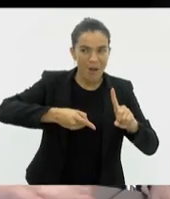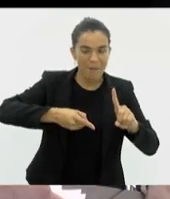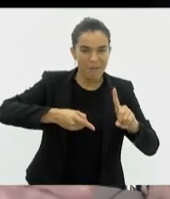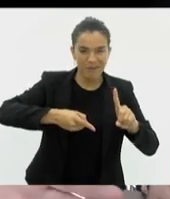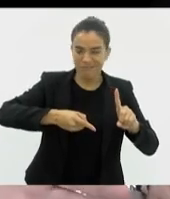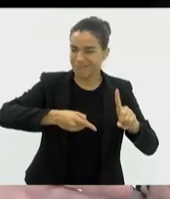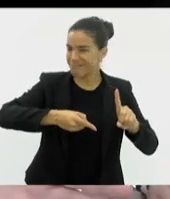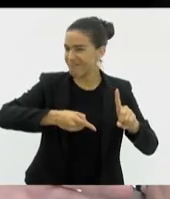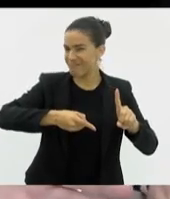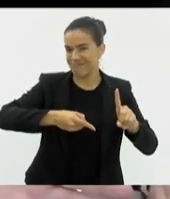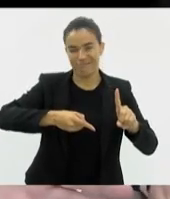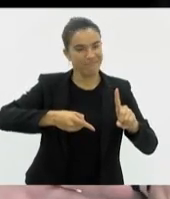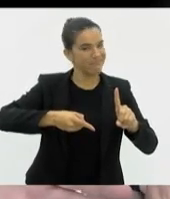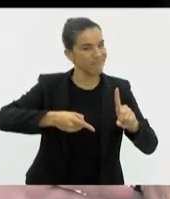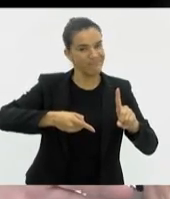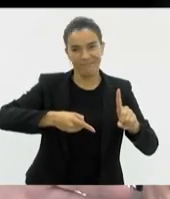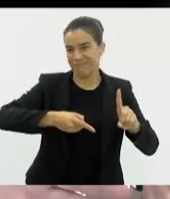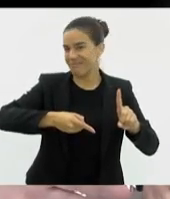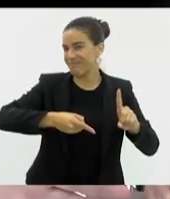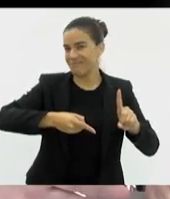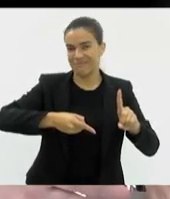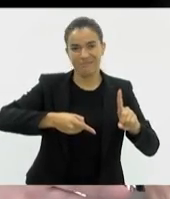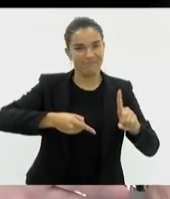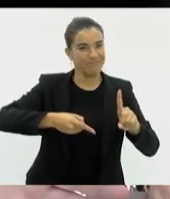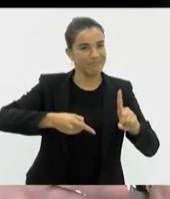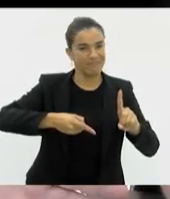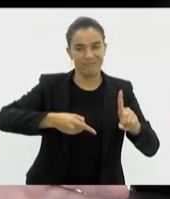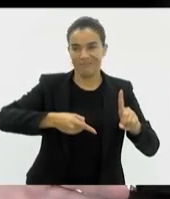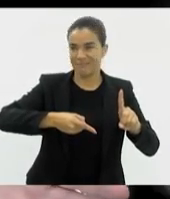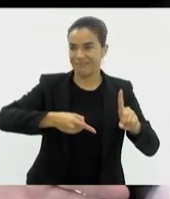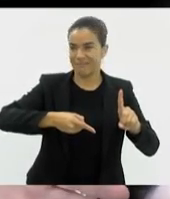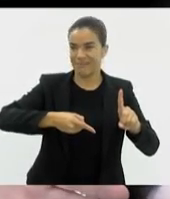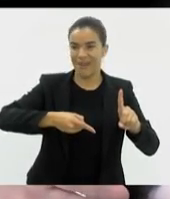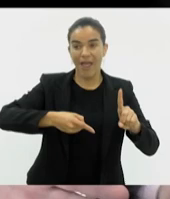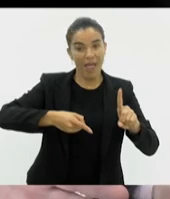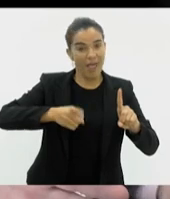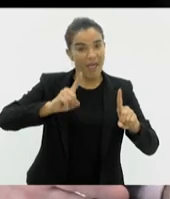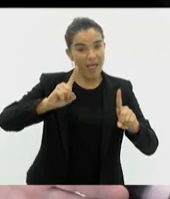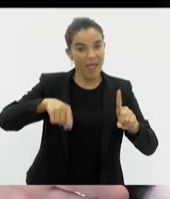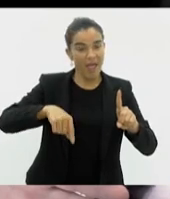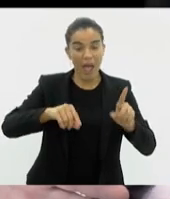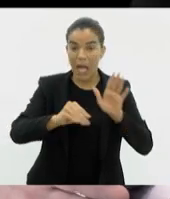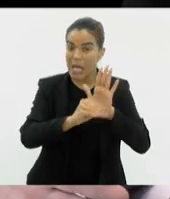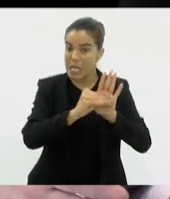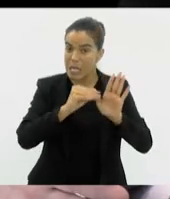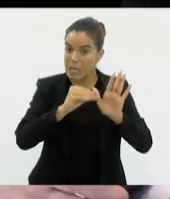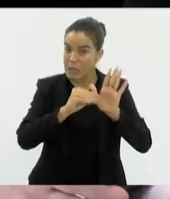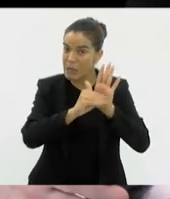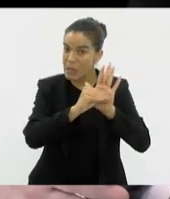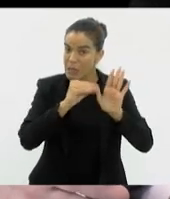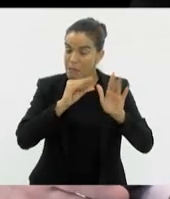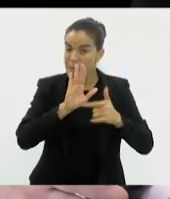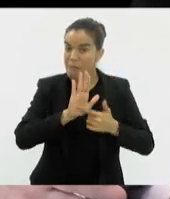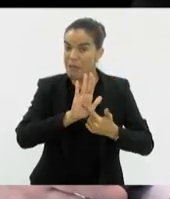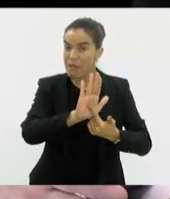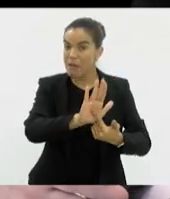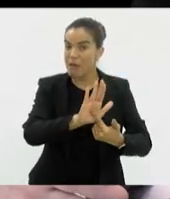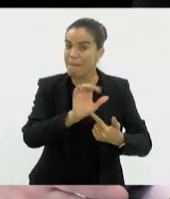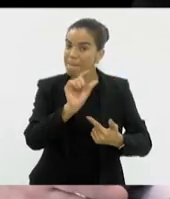na verdade. É vetar também, né? Na verdade, a emenda apresentada autoriza a vedar.